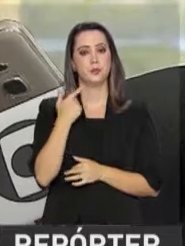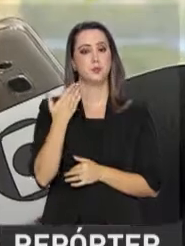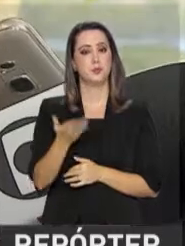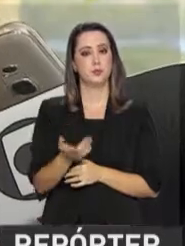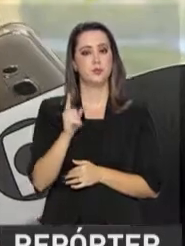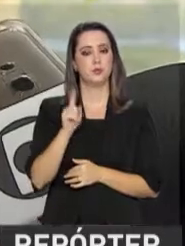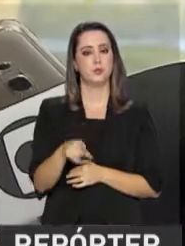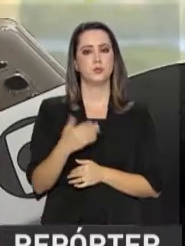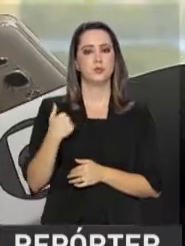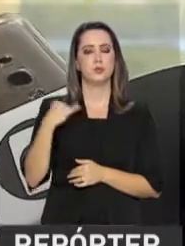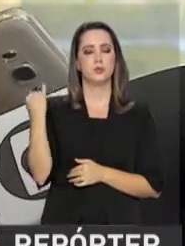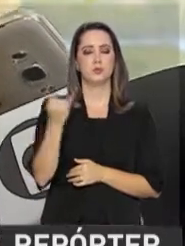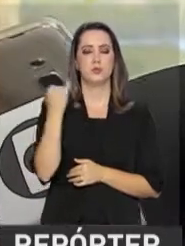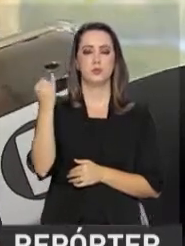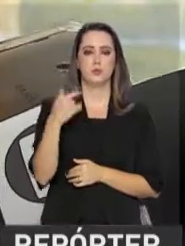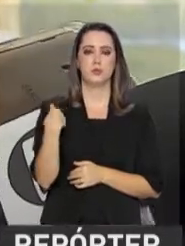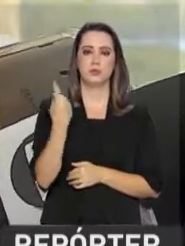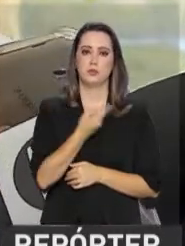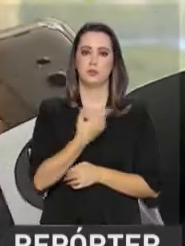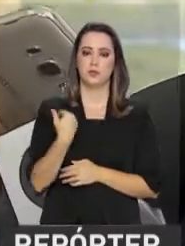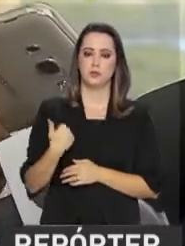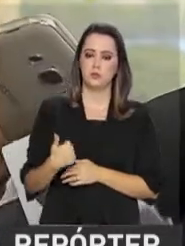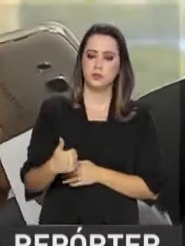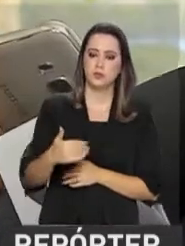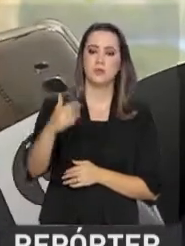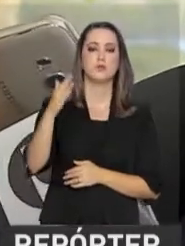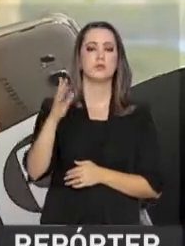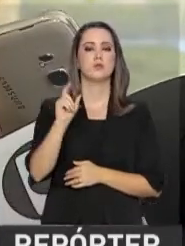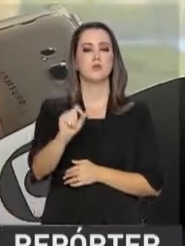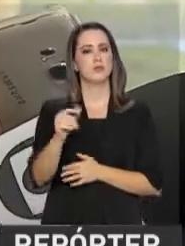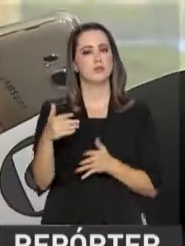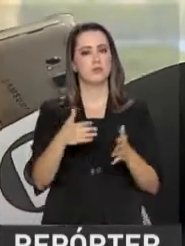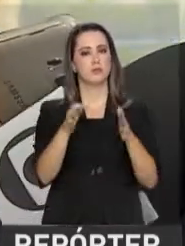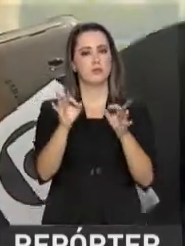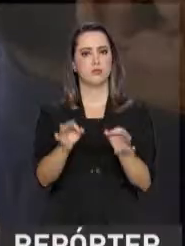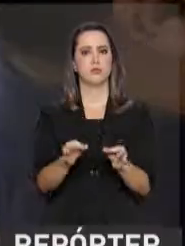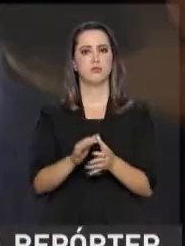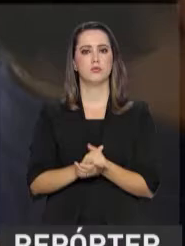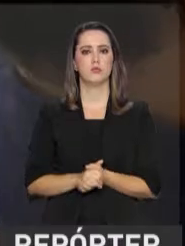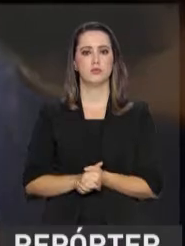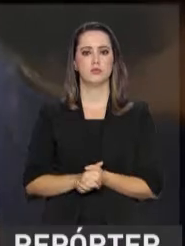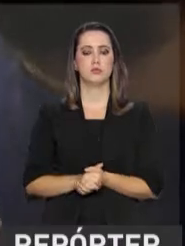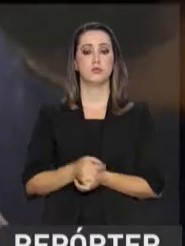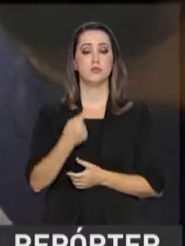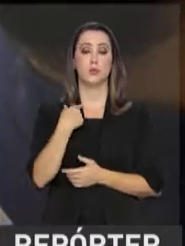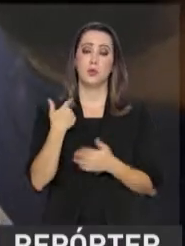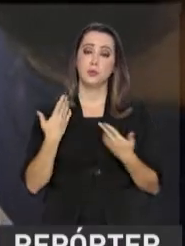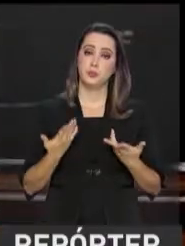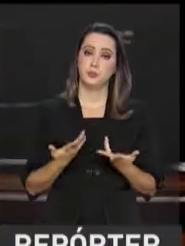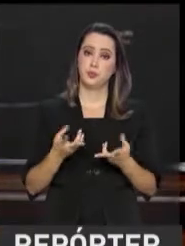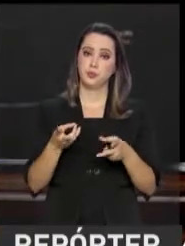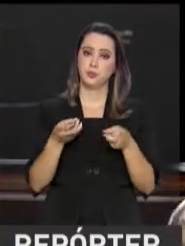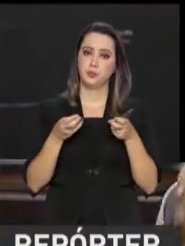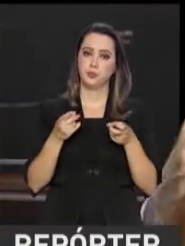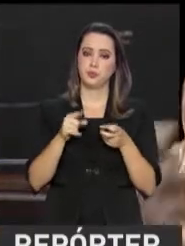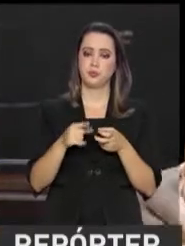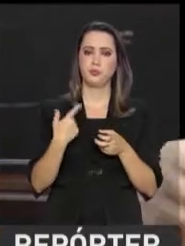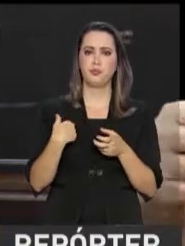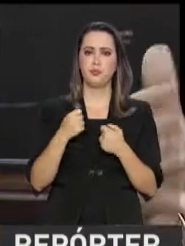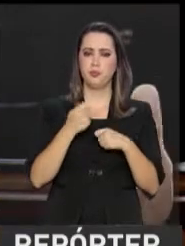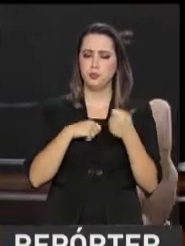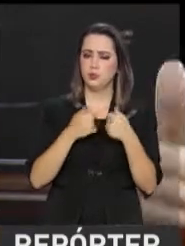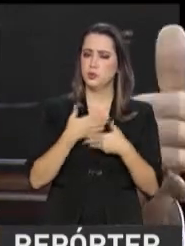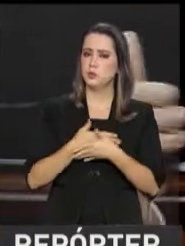é o que é mais relevante e vamos perseguir prosseguir nessa linha em 2002 com esse raio x economia o ministro da